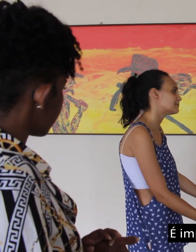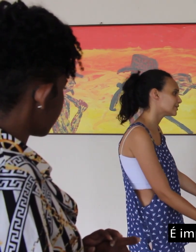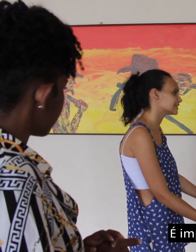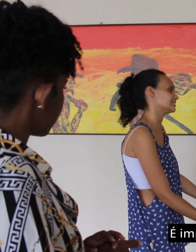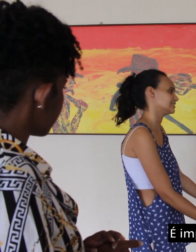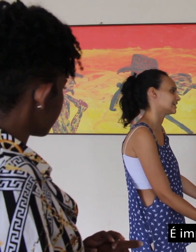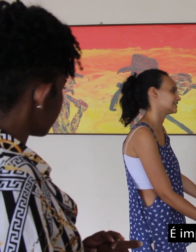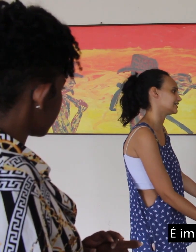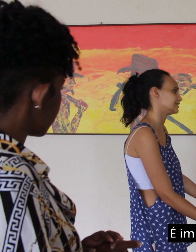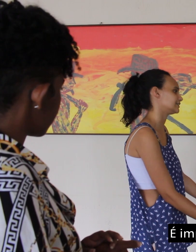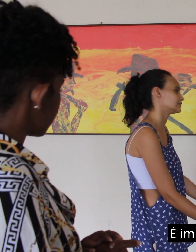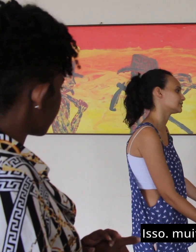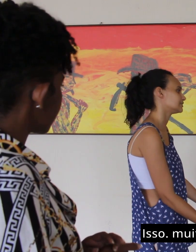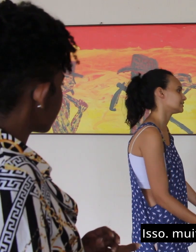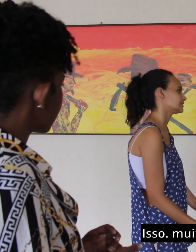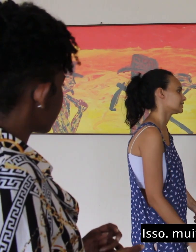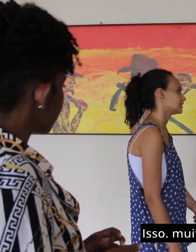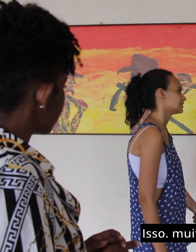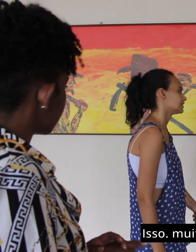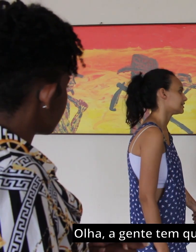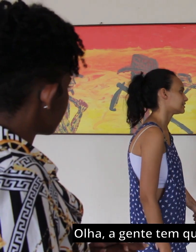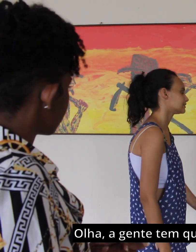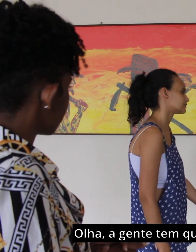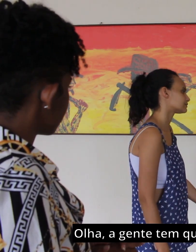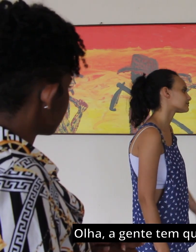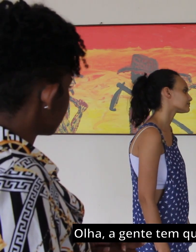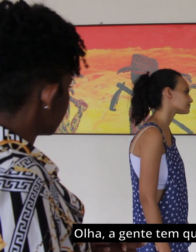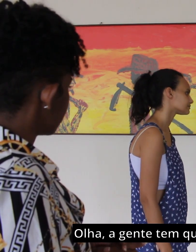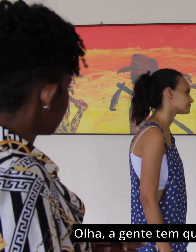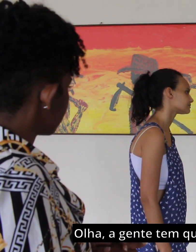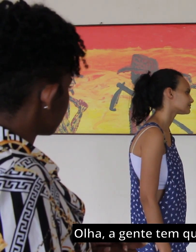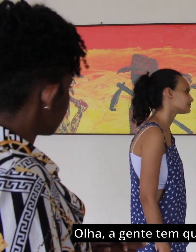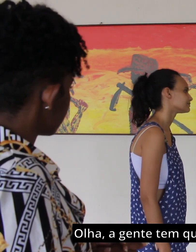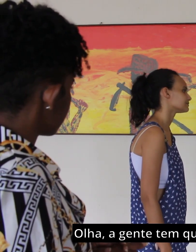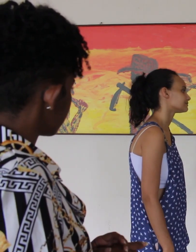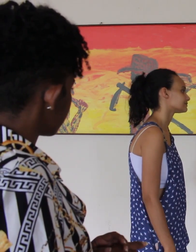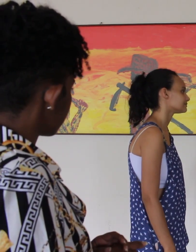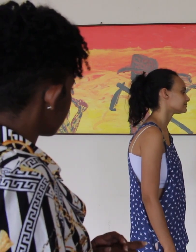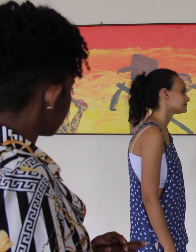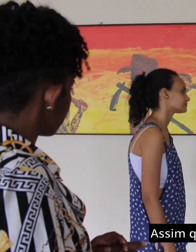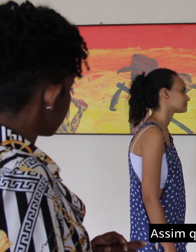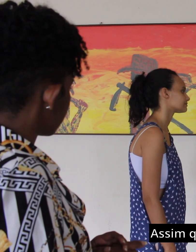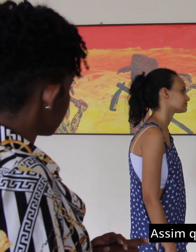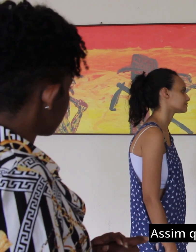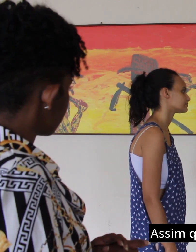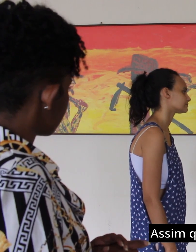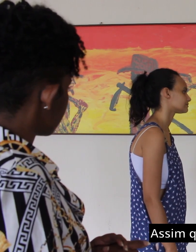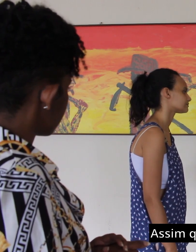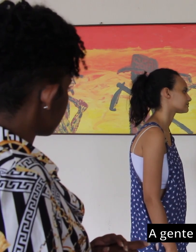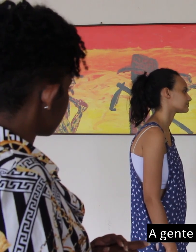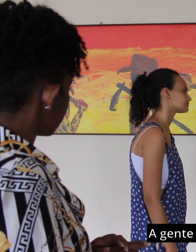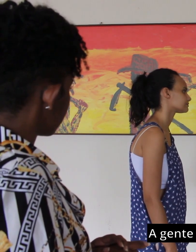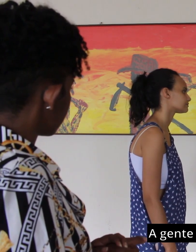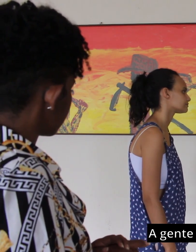tá? Muito importante, Vitória. A gente tem que estar ocupando todos os espaços, porque é assim que é importante, né?